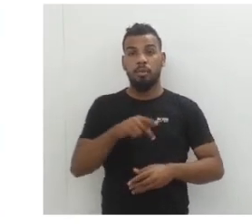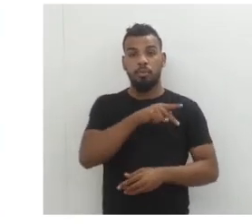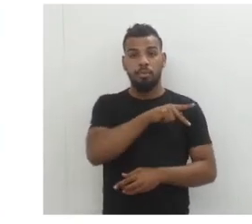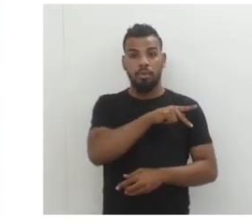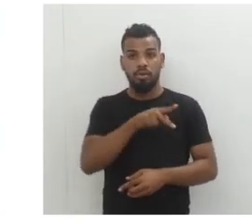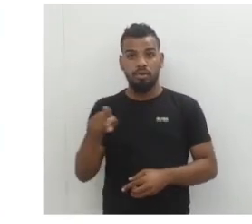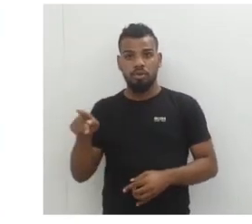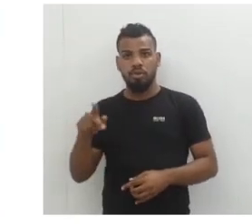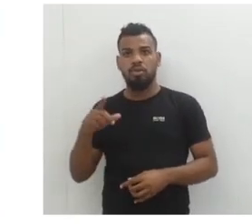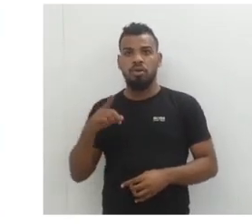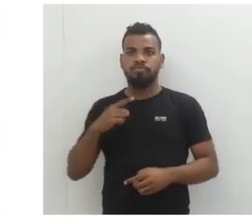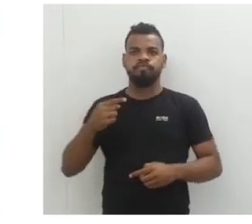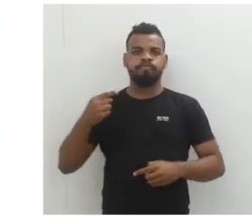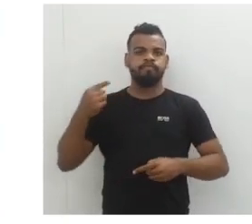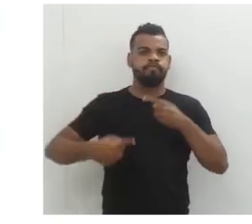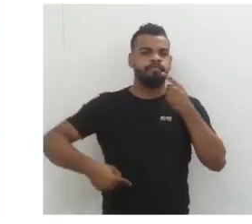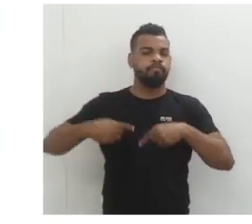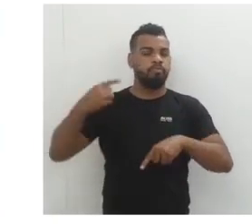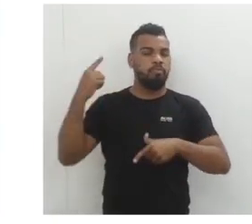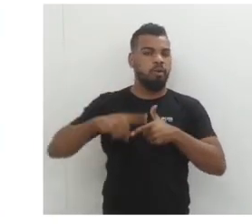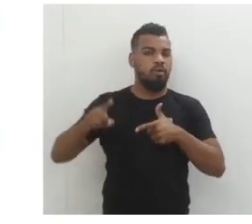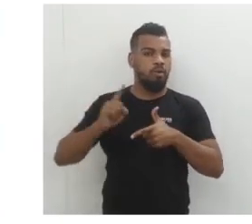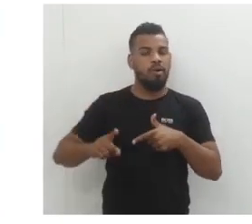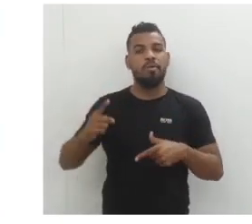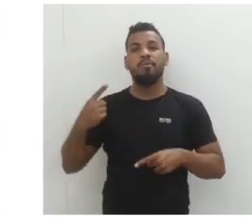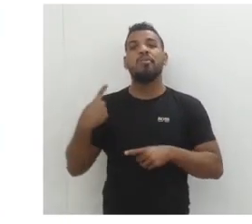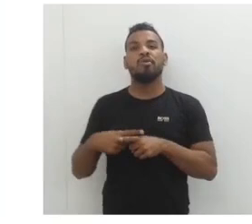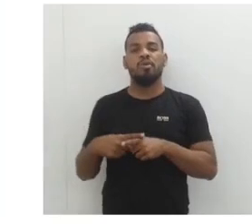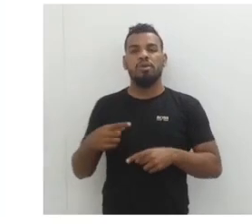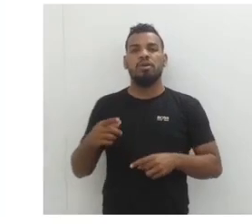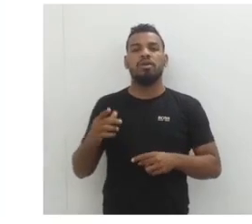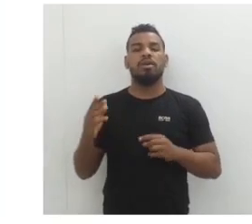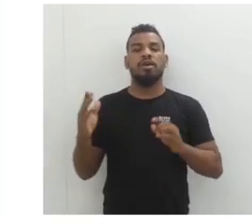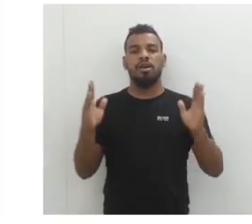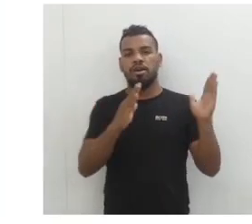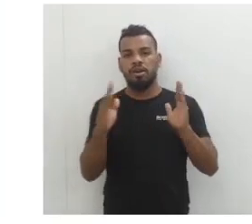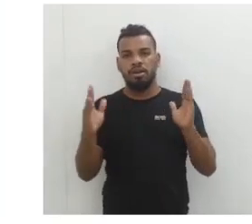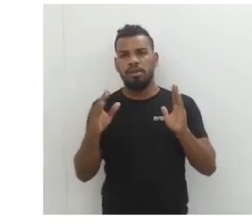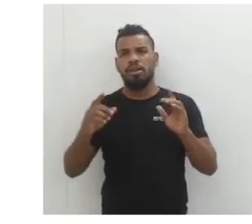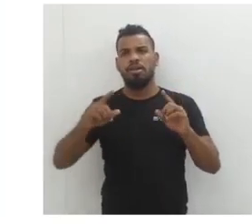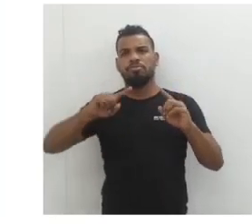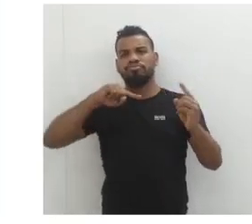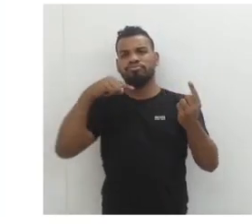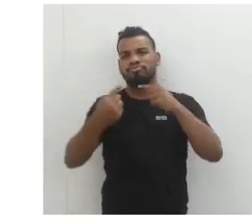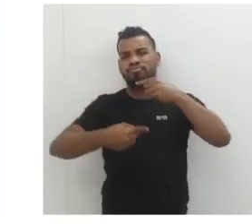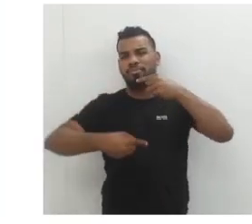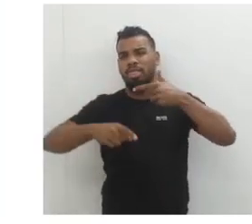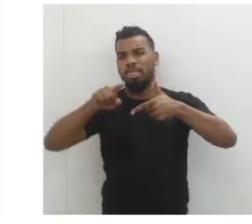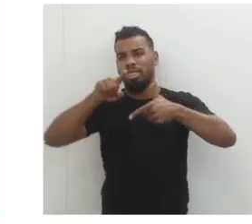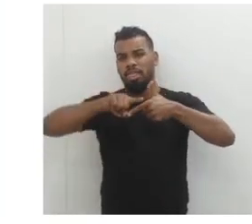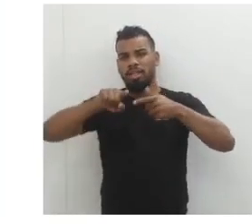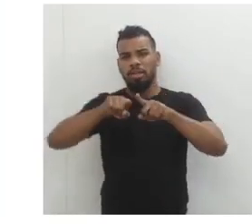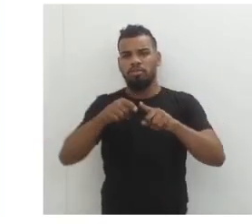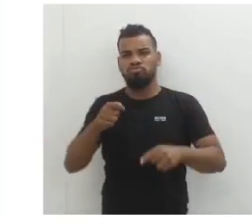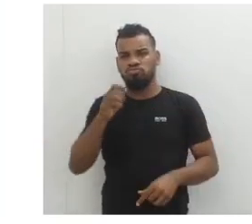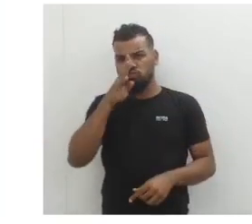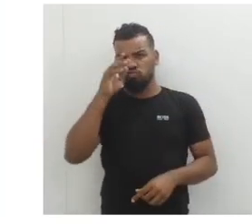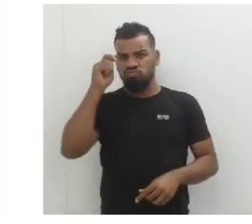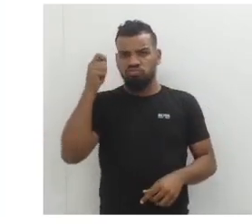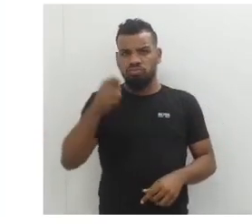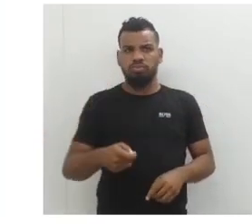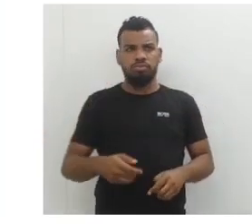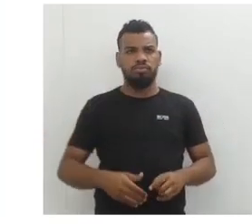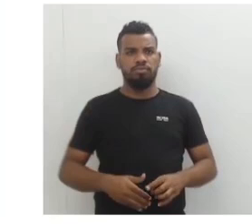muito polêmico. Seu governo foi marcado por grandes contradições e autoritarismo,